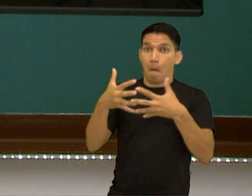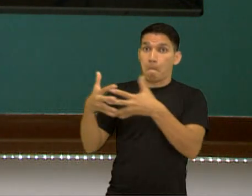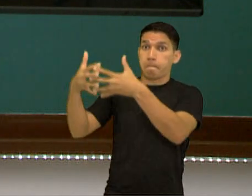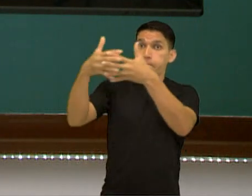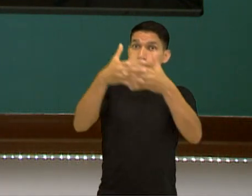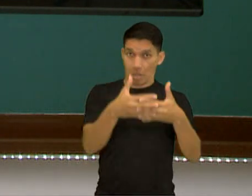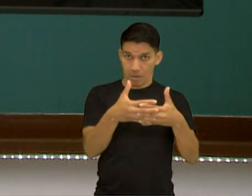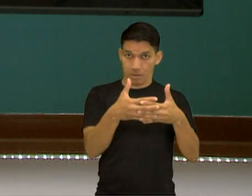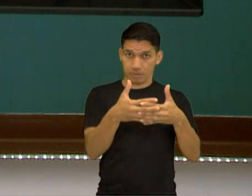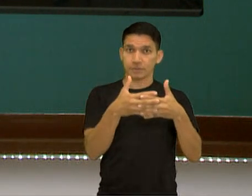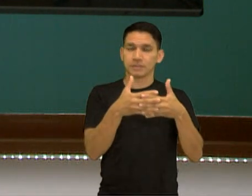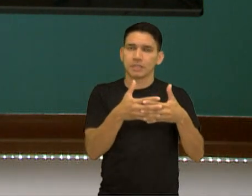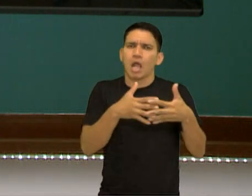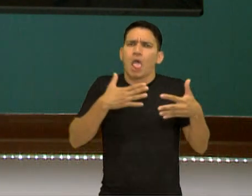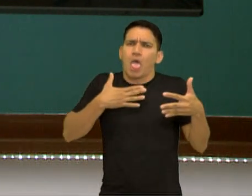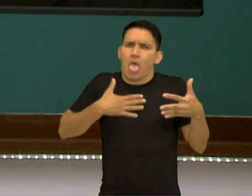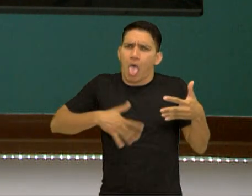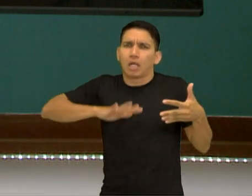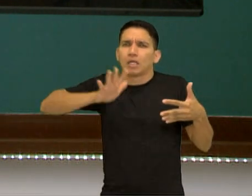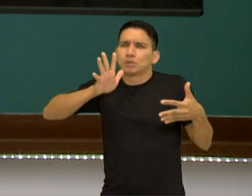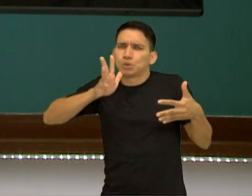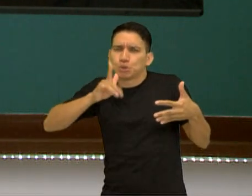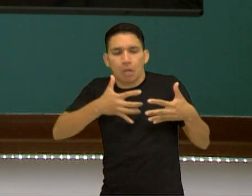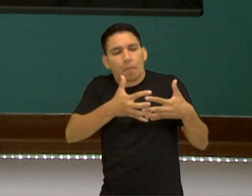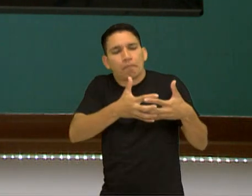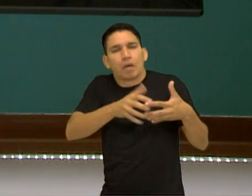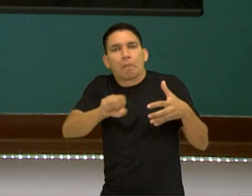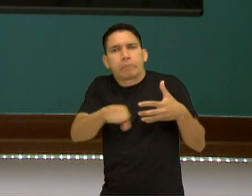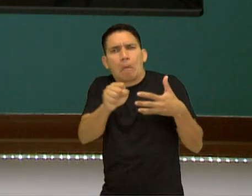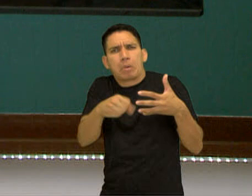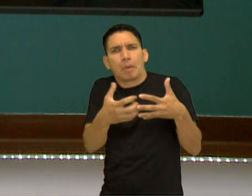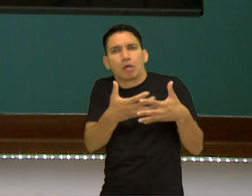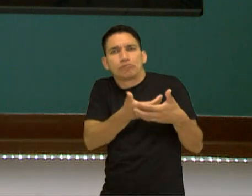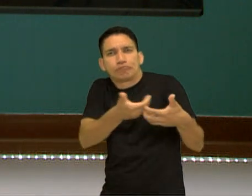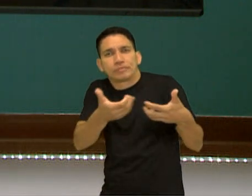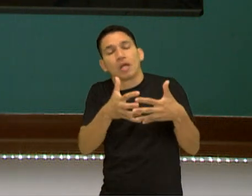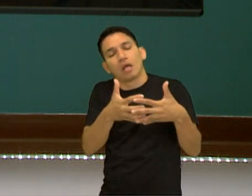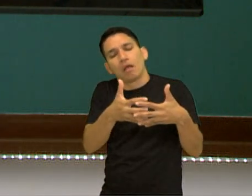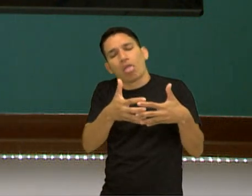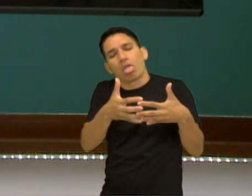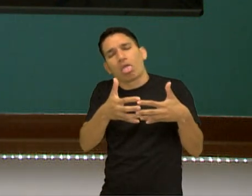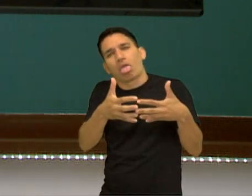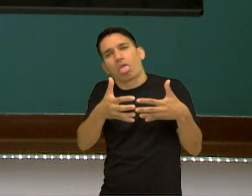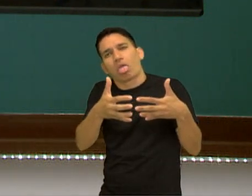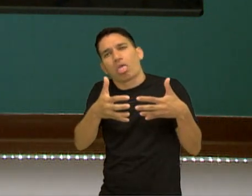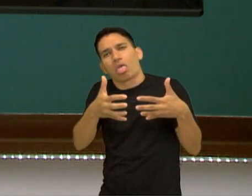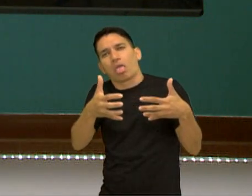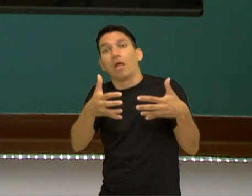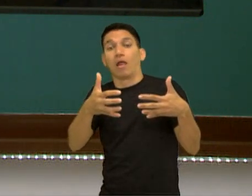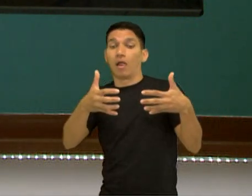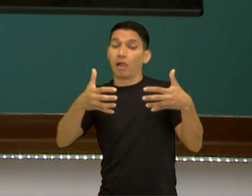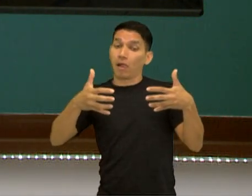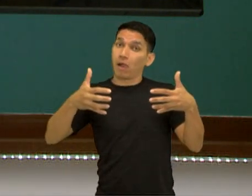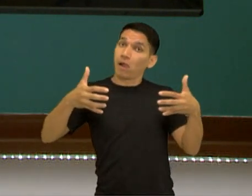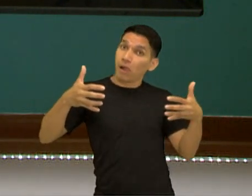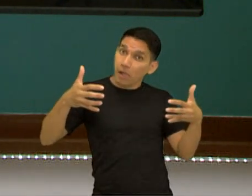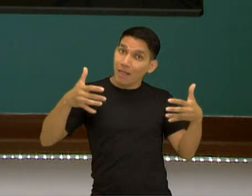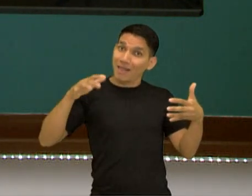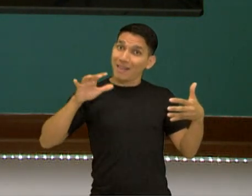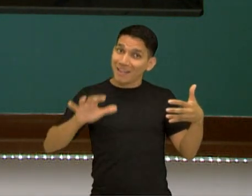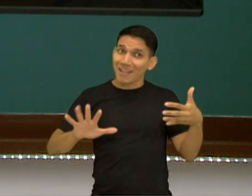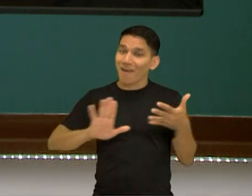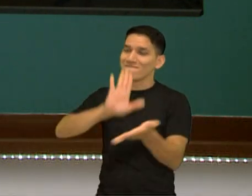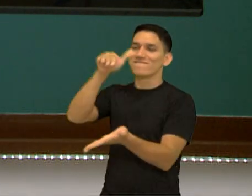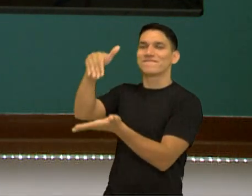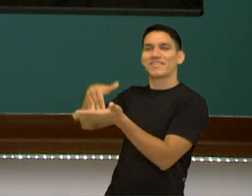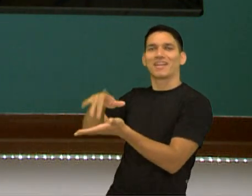Pangeia, que lentamente foi se fragmentando, foi se dividindo, foi se separando, a ponto de